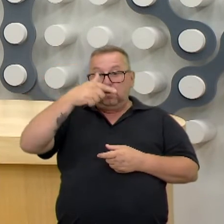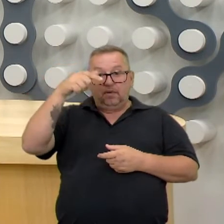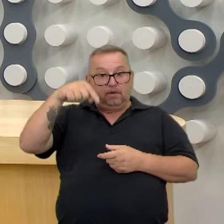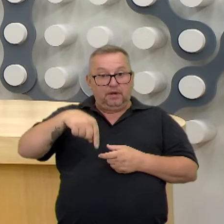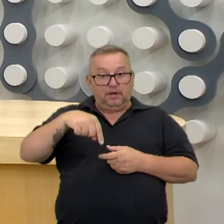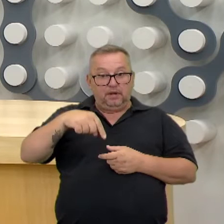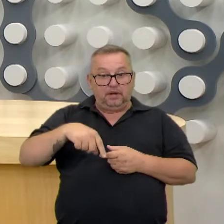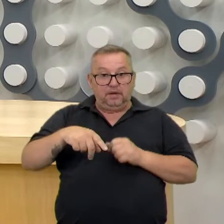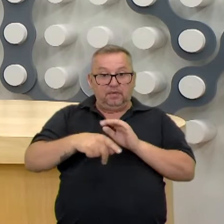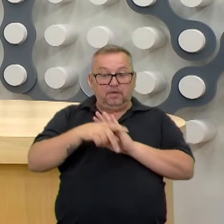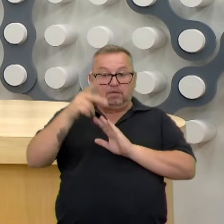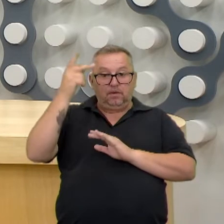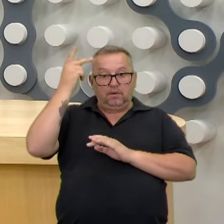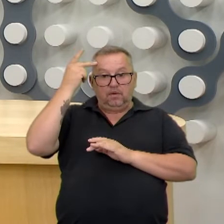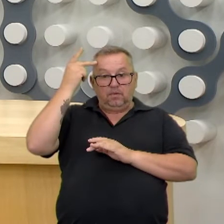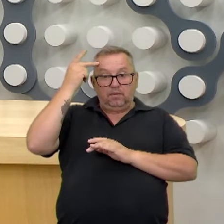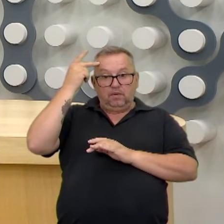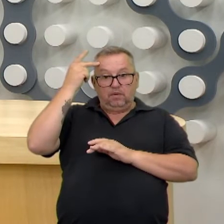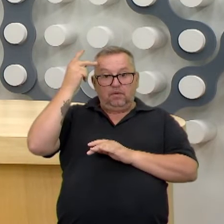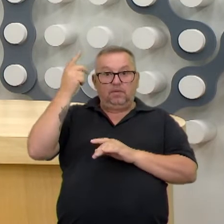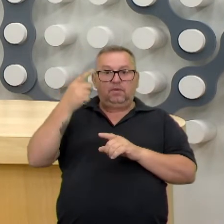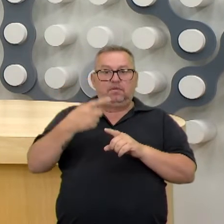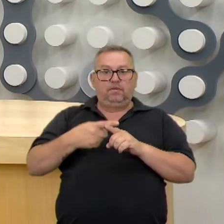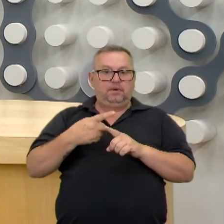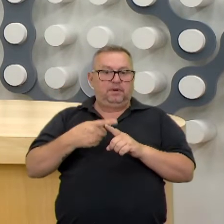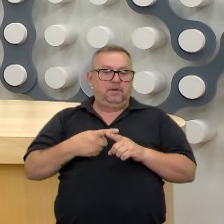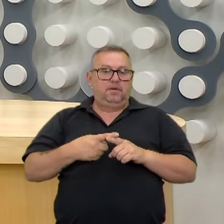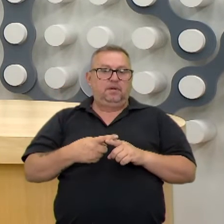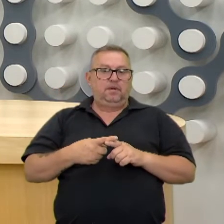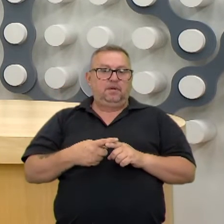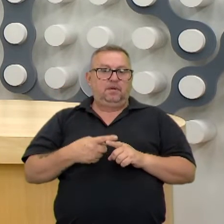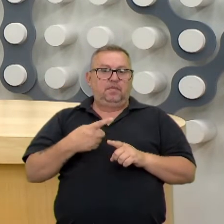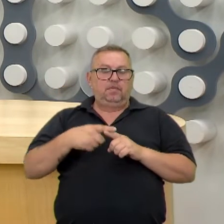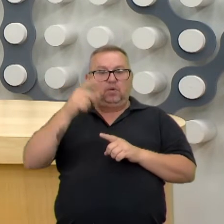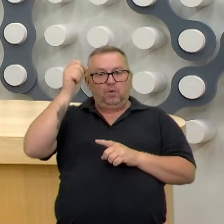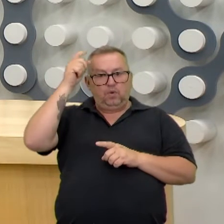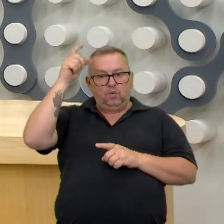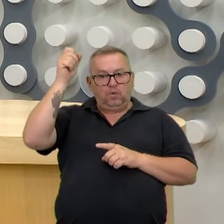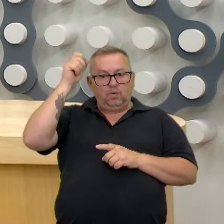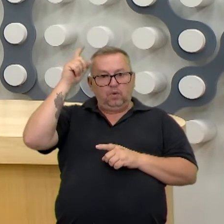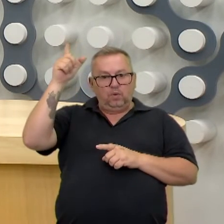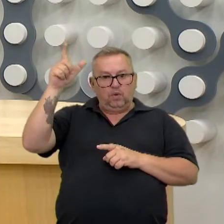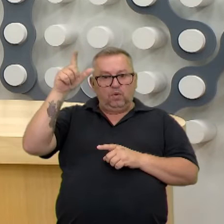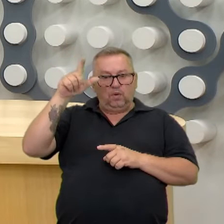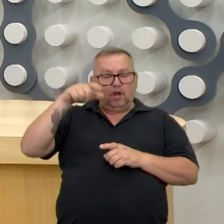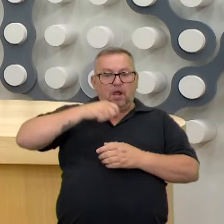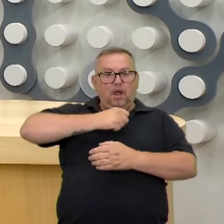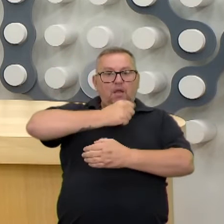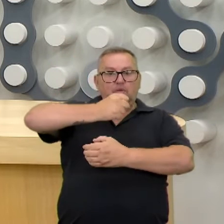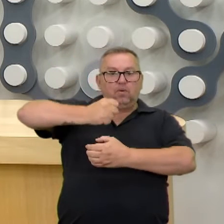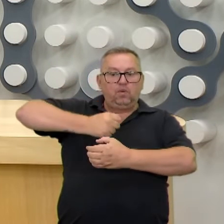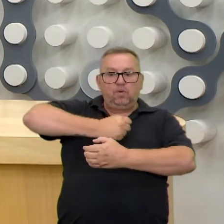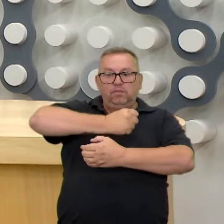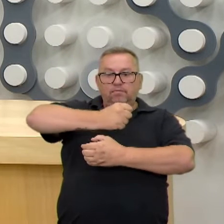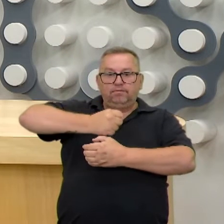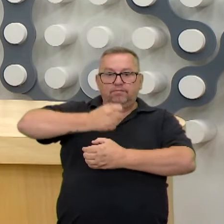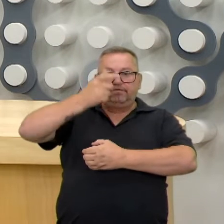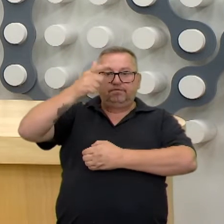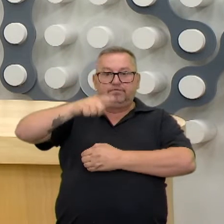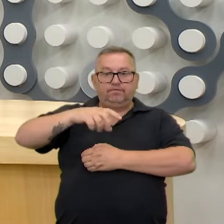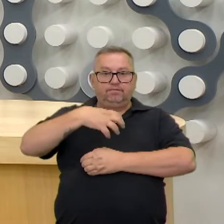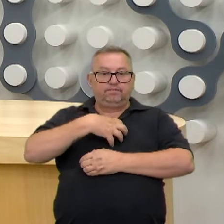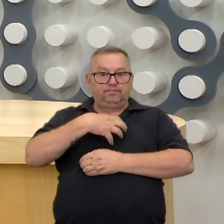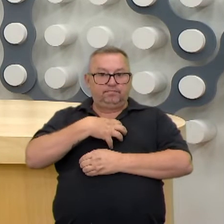no estado de São Paulo. Por quê? Porque, né, culturas, né, gastronomia, né, outras formas,